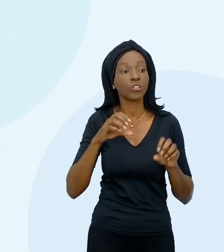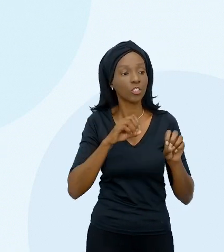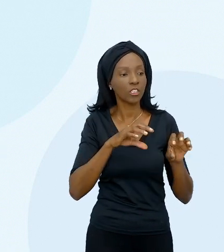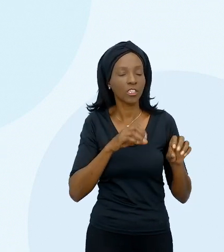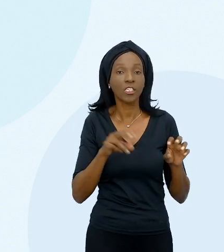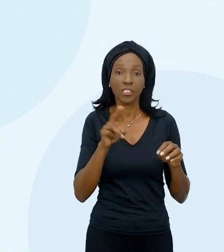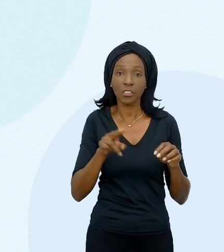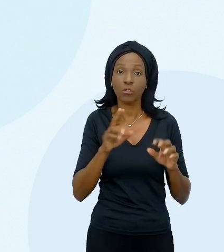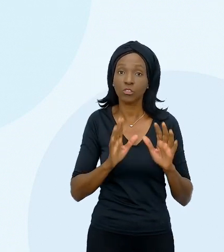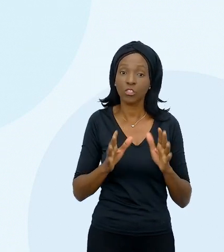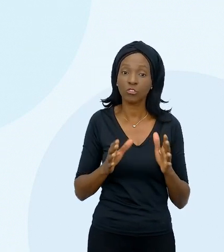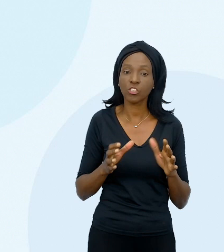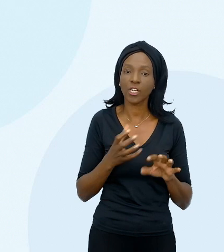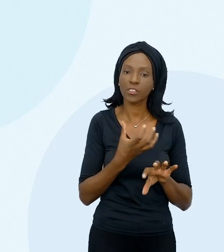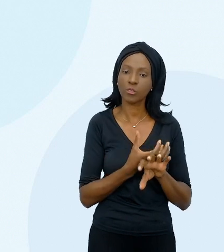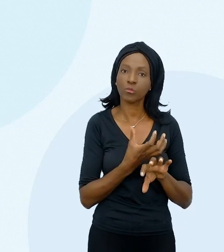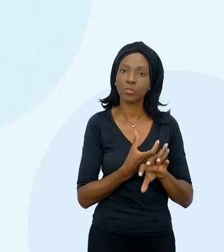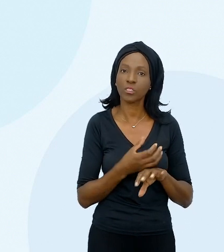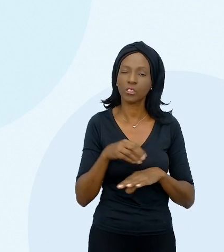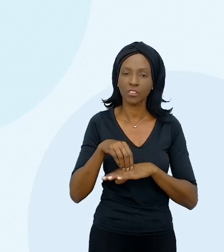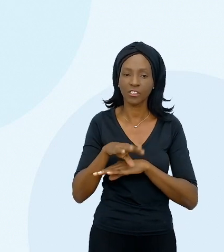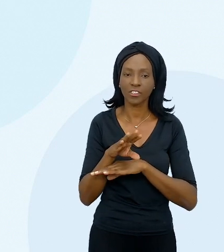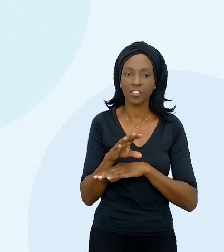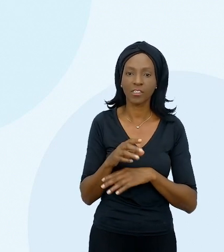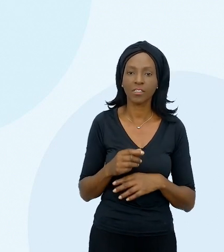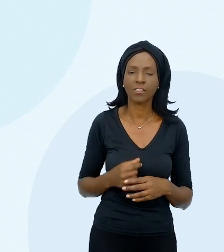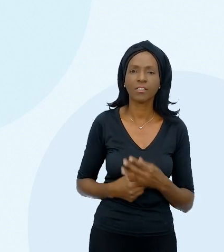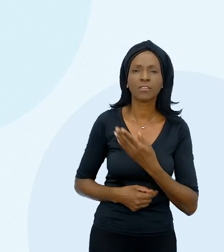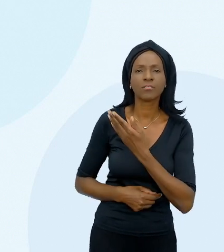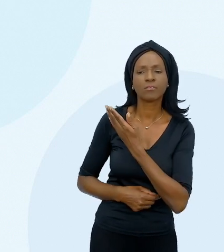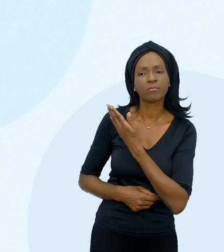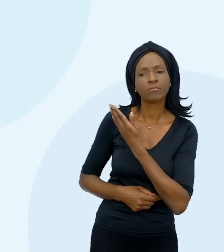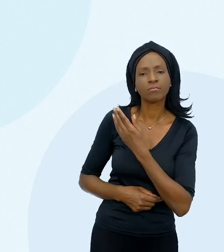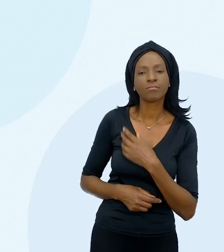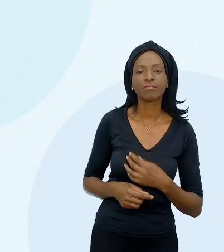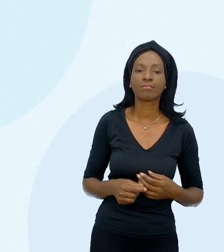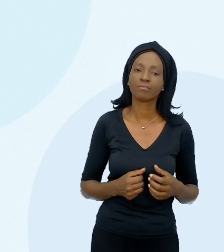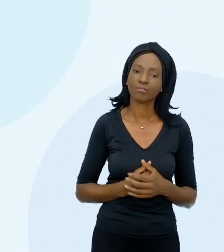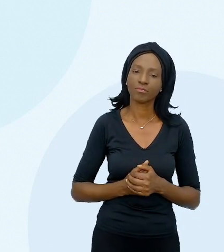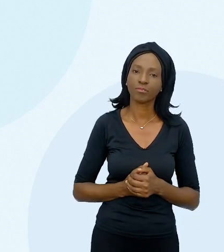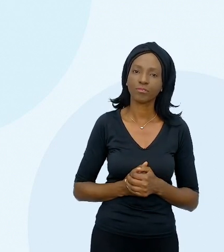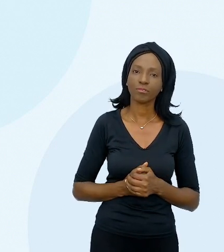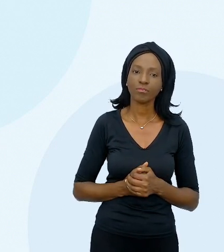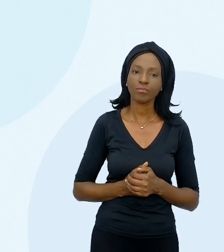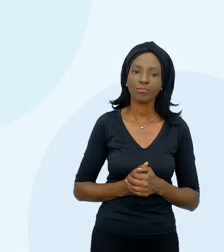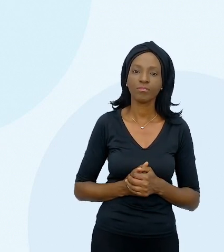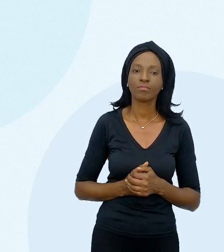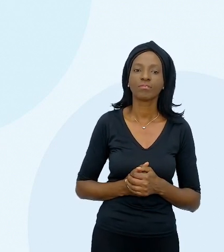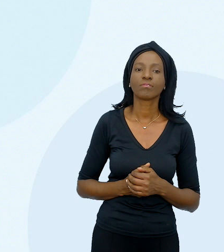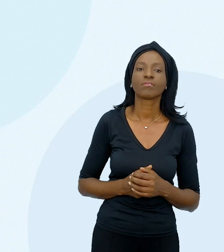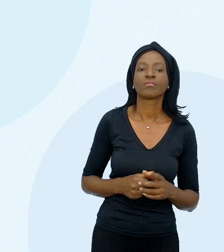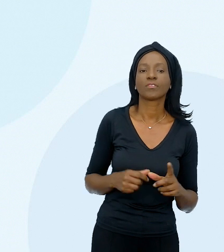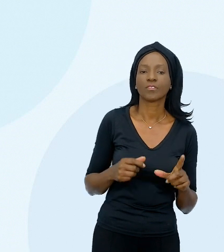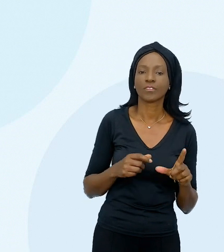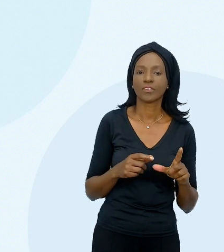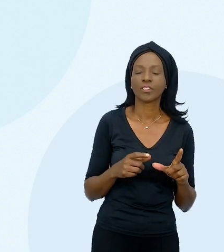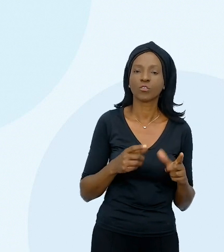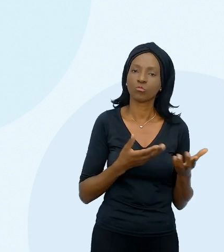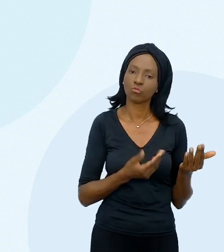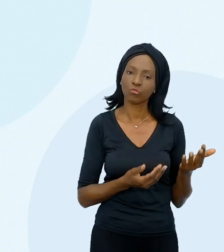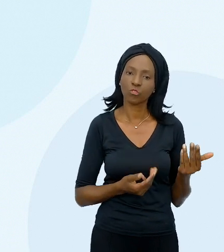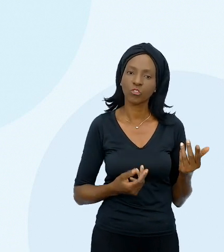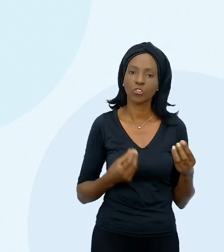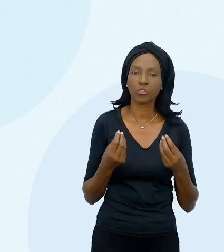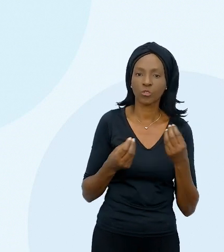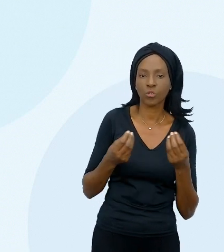fica aí a dica. Muito bem. O que nós temos aí como Saiba Mais? Aí temos o protagonismo juvenil, a dinâmica do